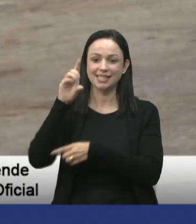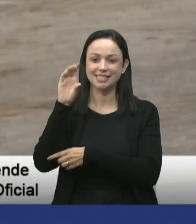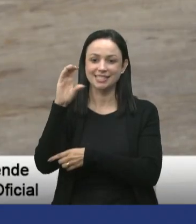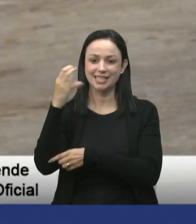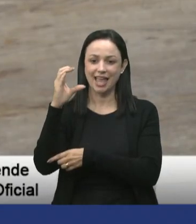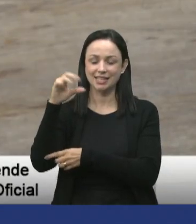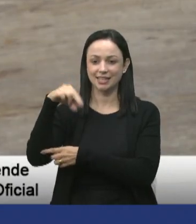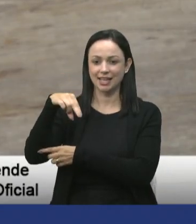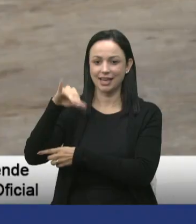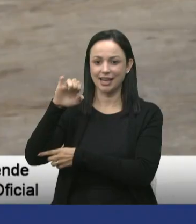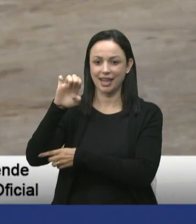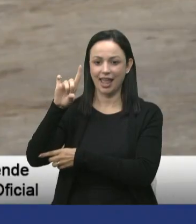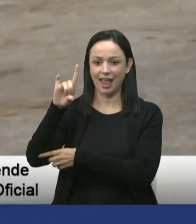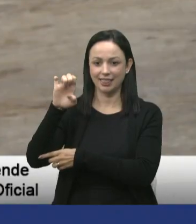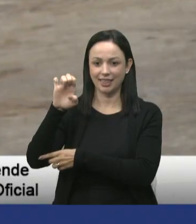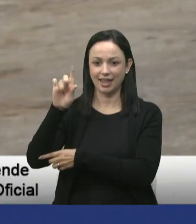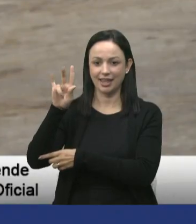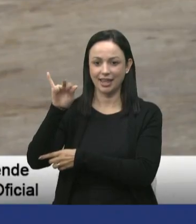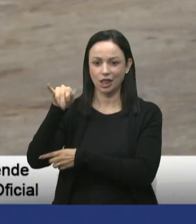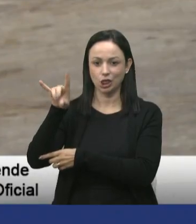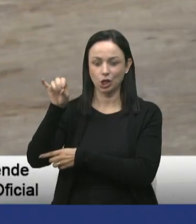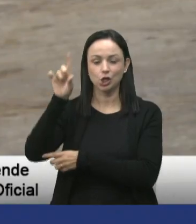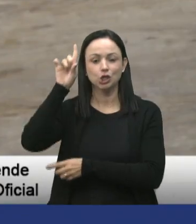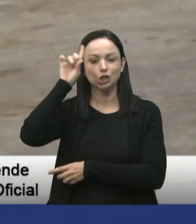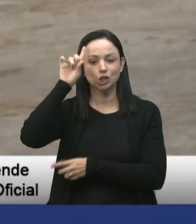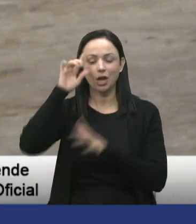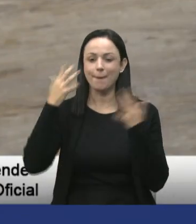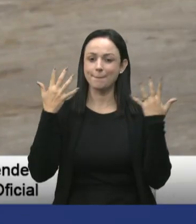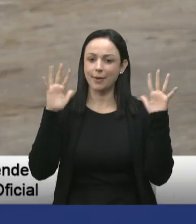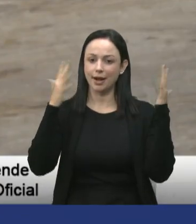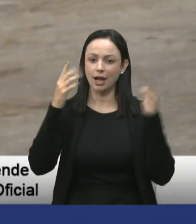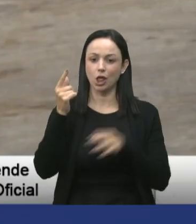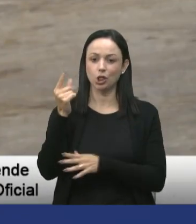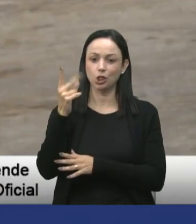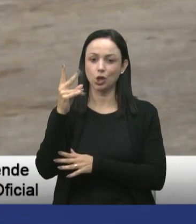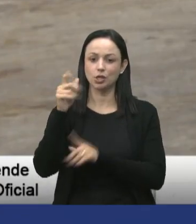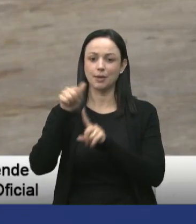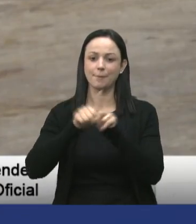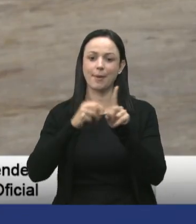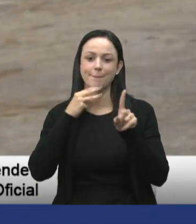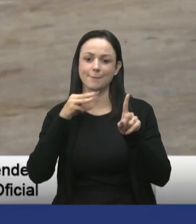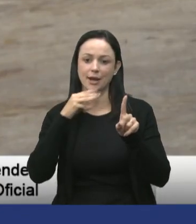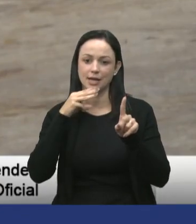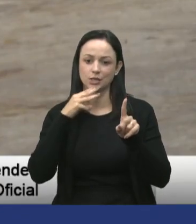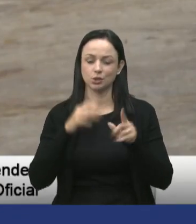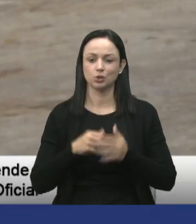ser celebrado anualmente no dia 12 de março.